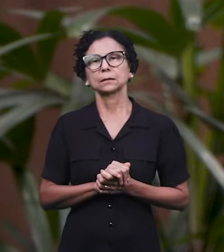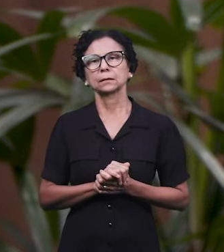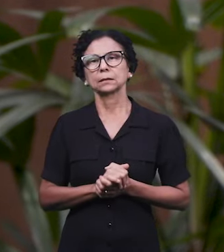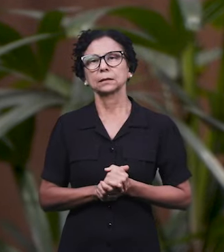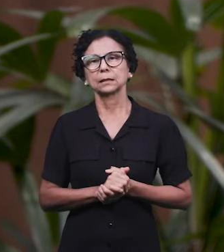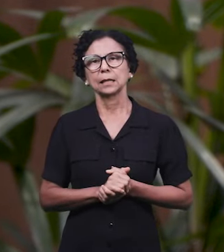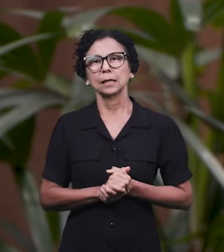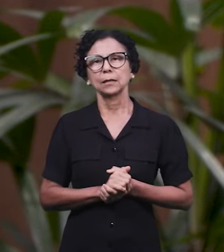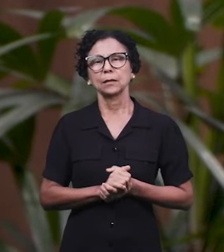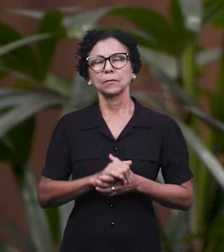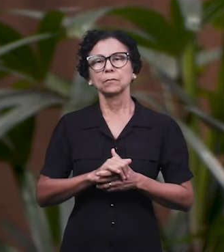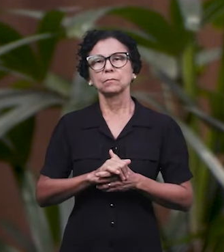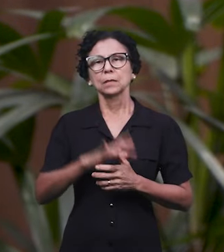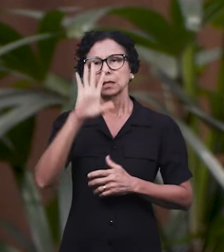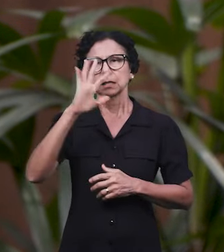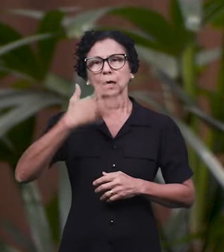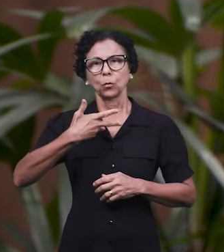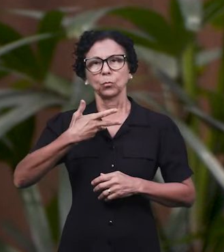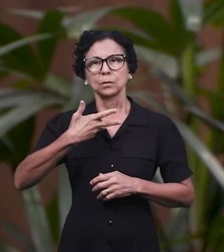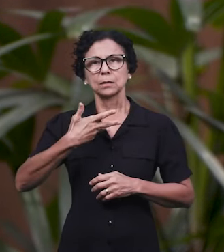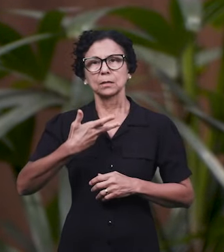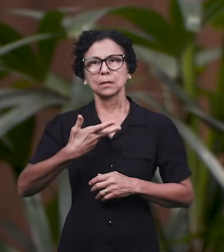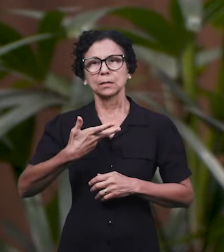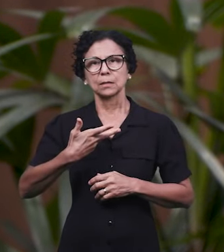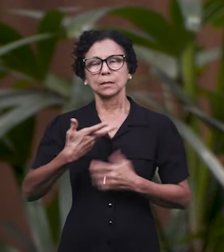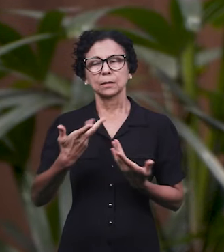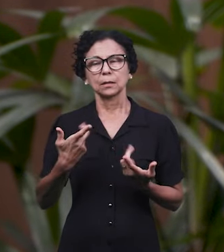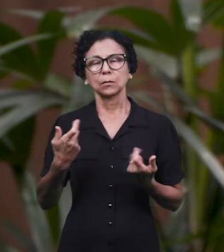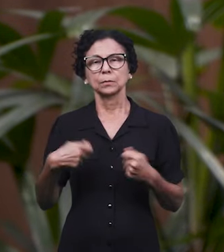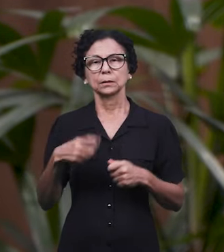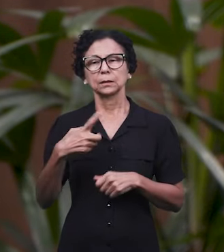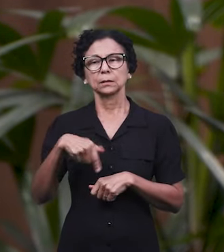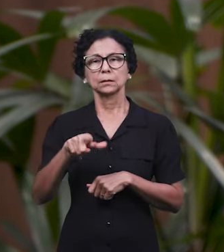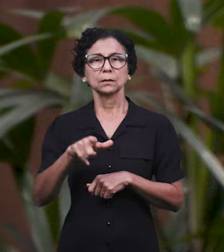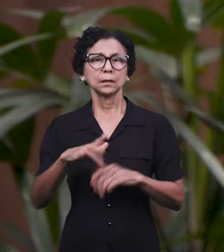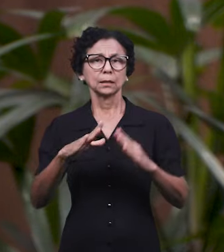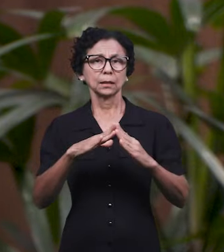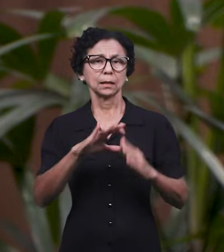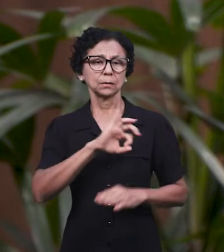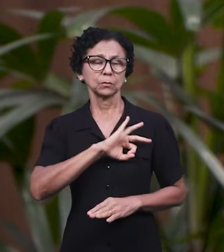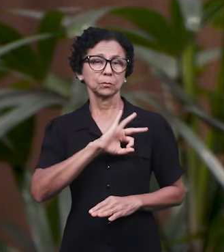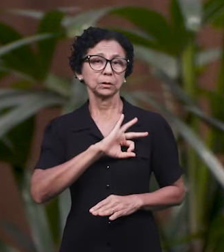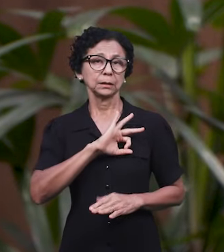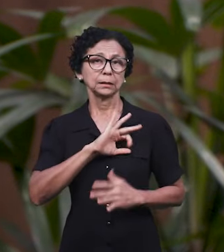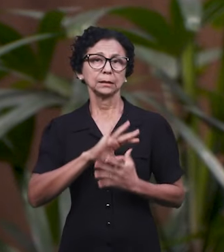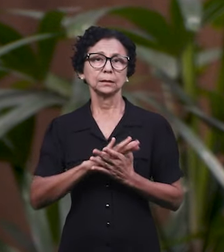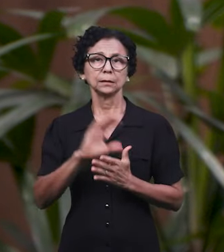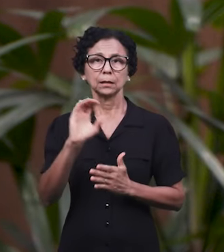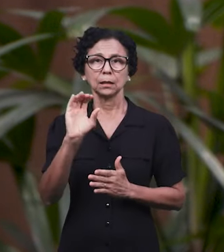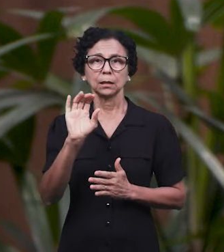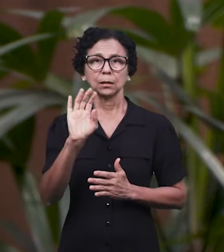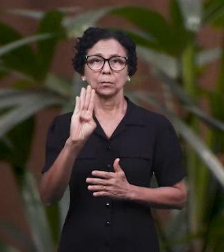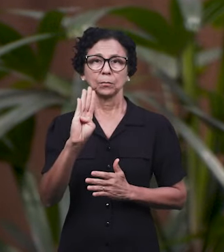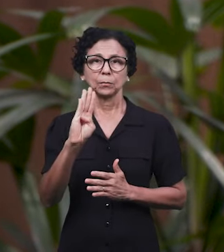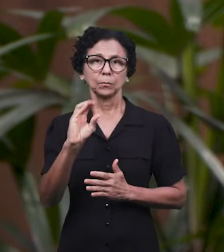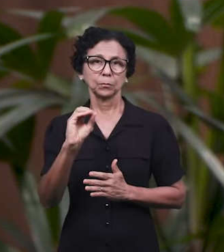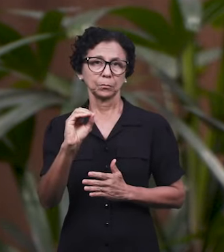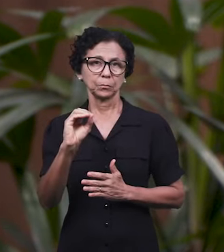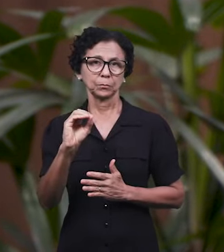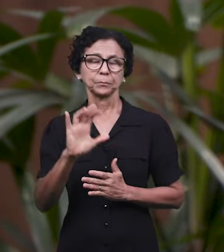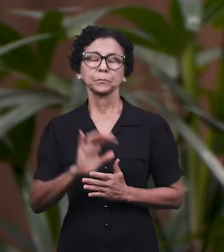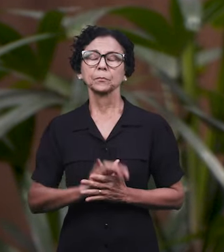mas o que ela pode e deve fazer é procurar uma delegacia né fazer uma ocorrência um boletim de ocorrência e o